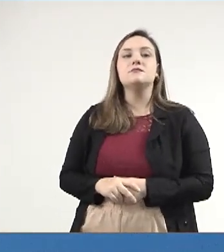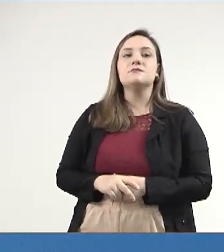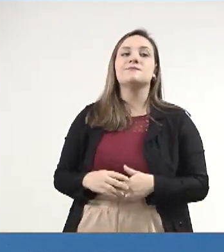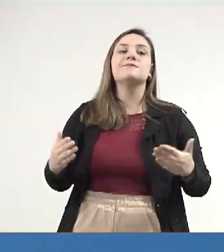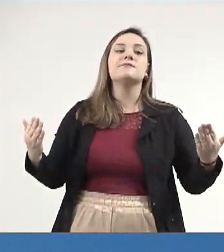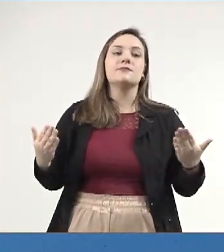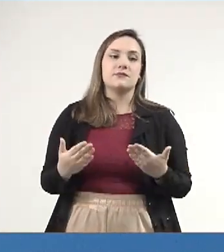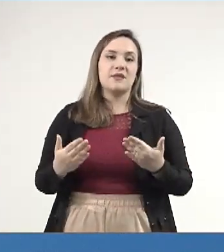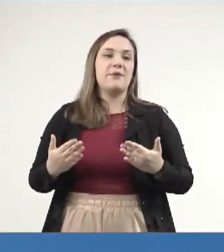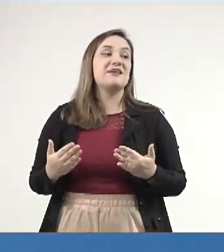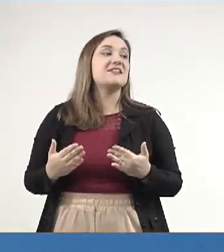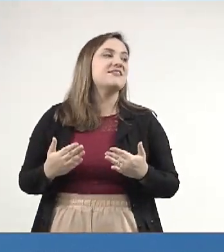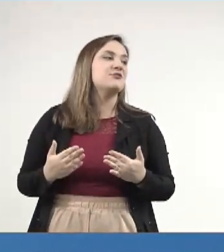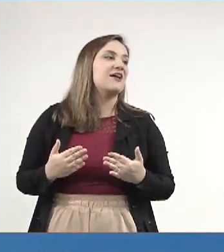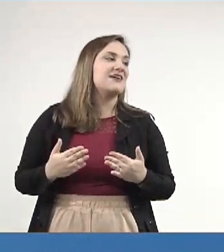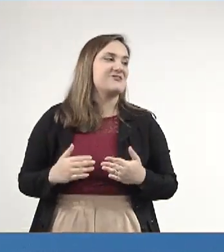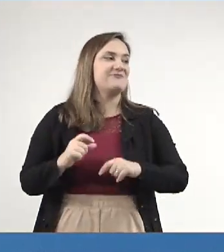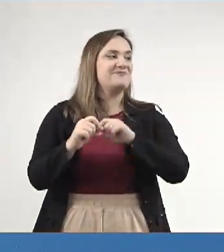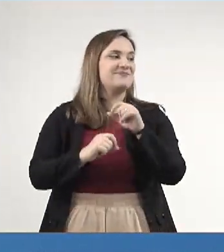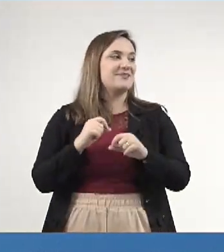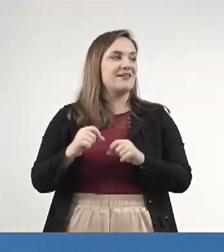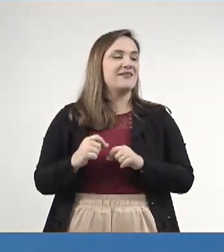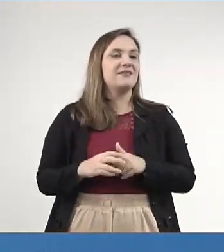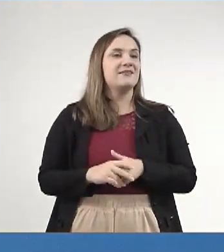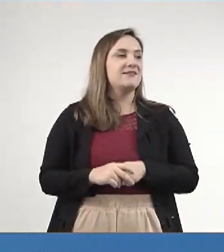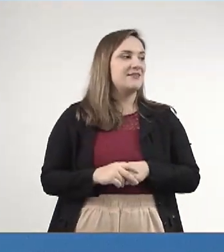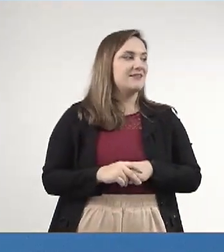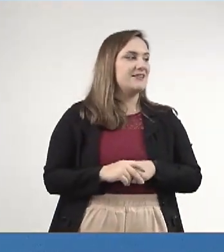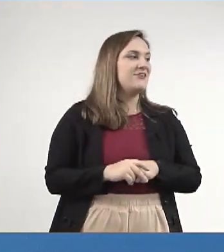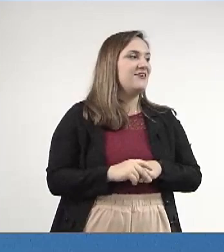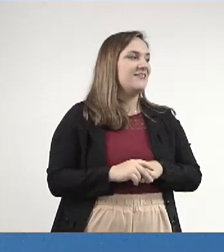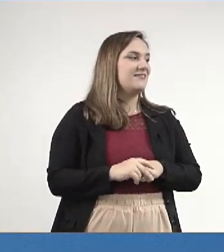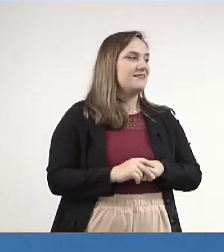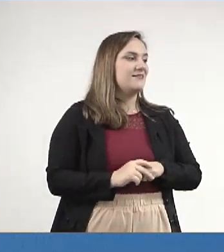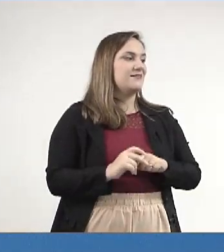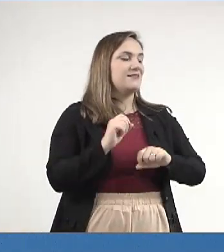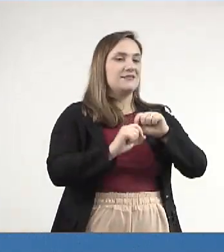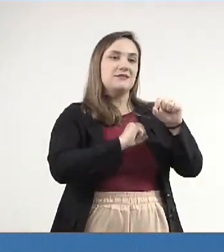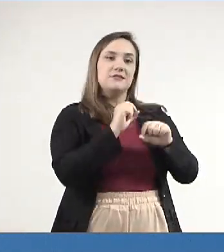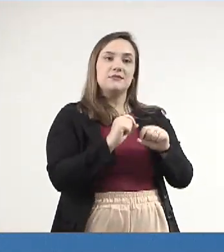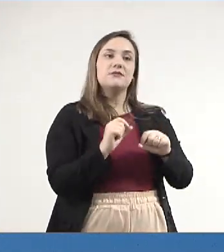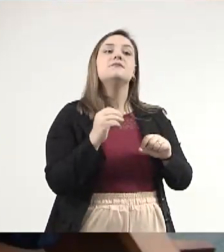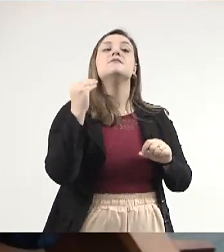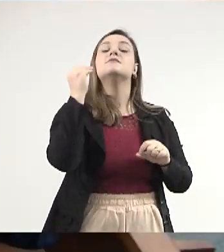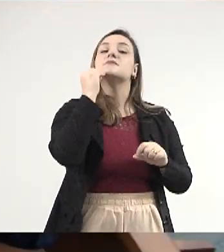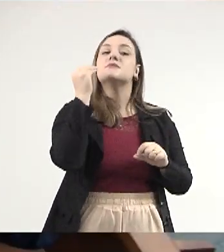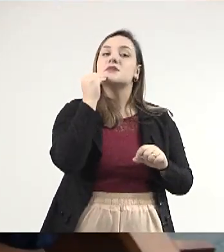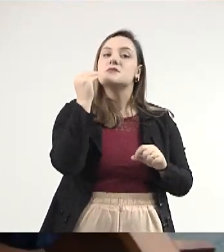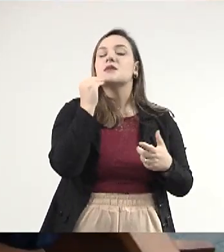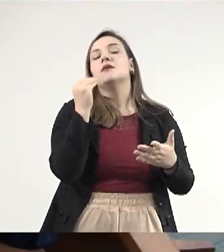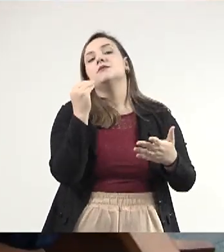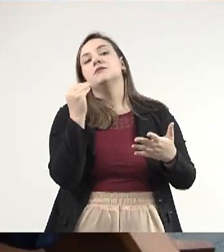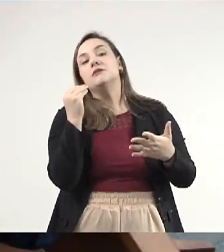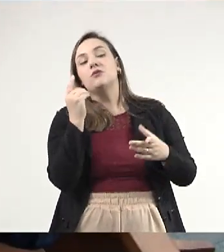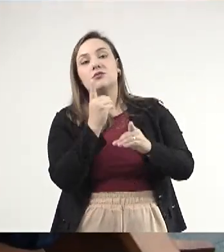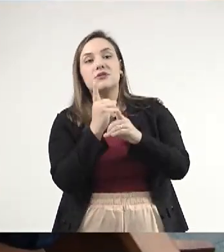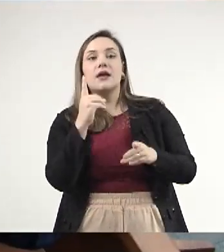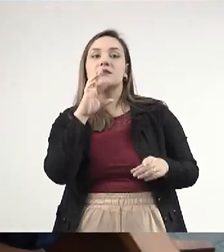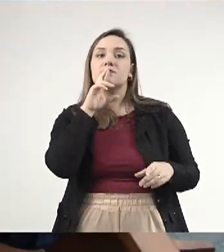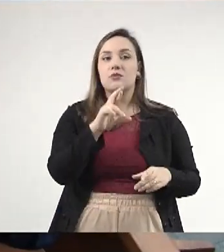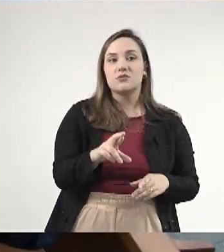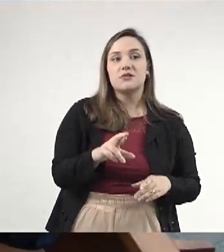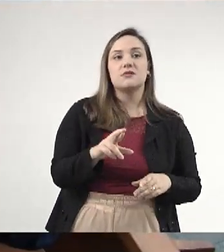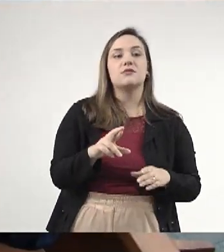nesse processo. Então, para a gente começar a dialogar, encontrar alternativas, algumas coisas a gente precisa